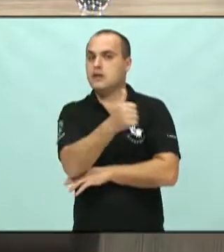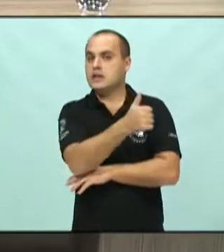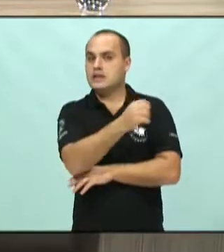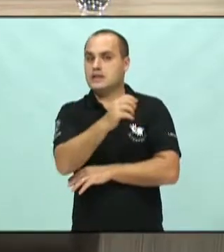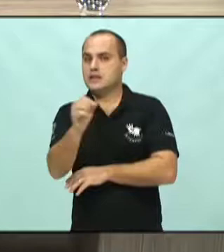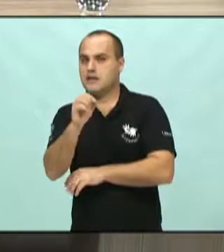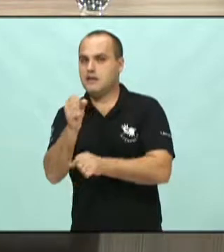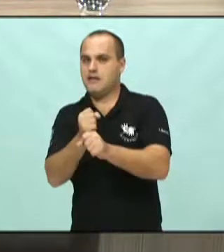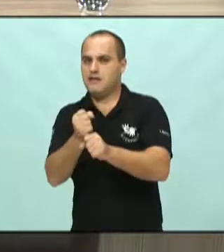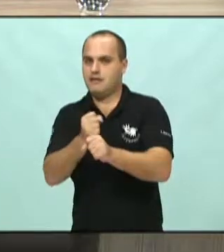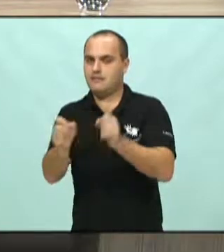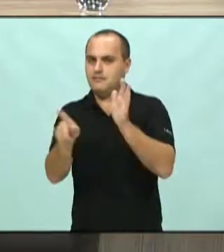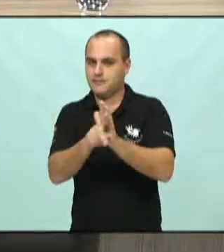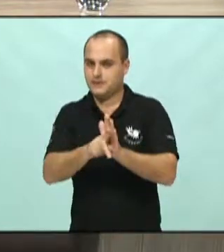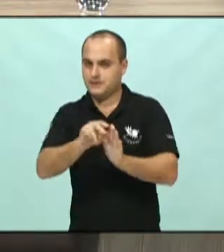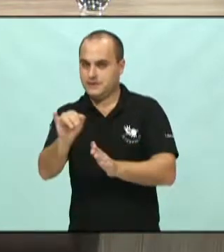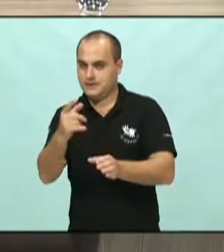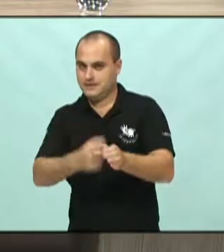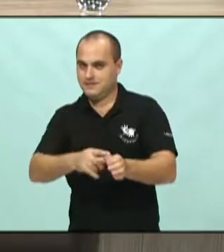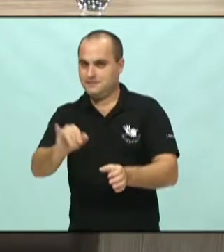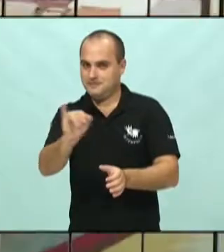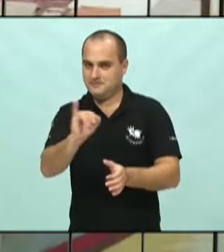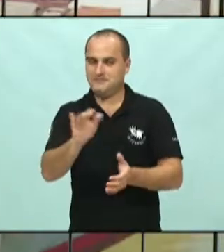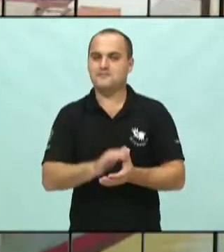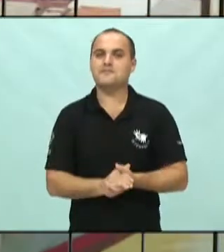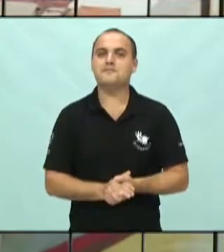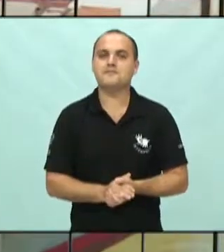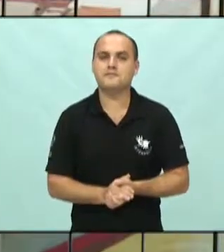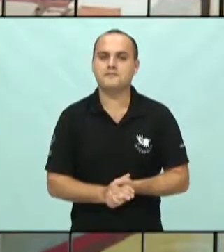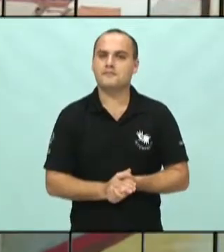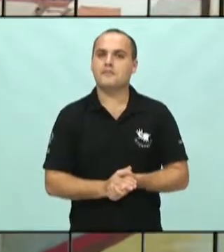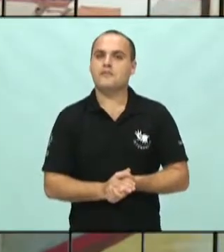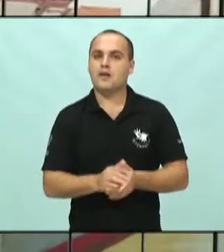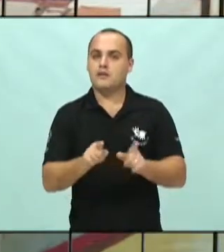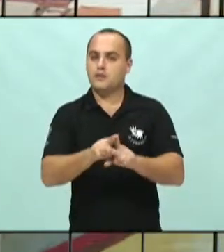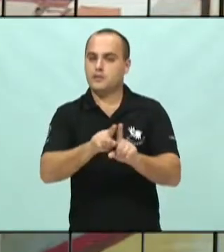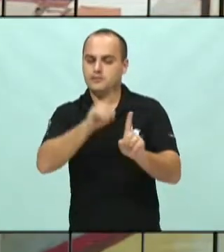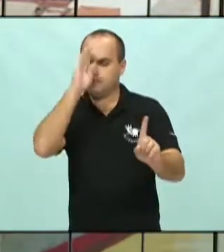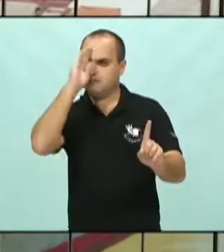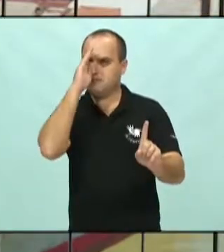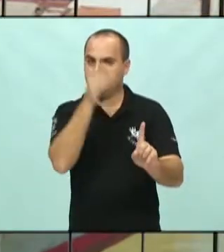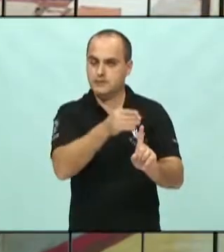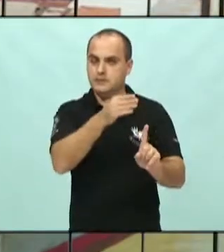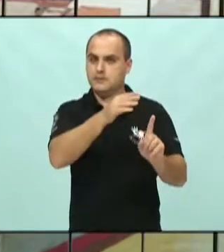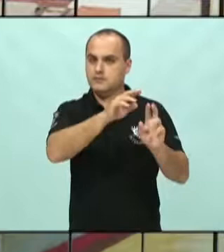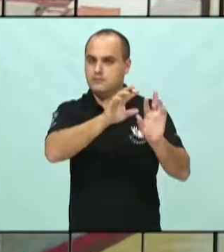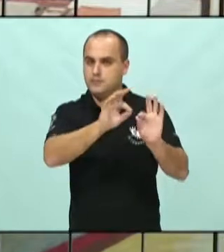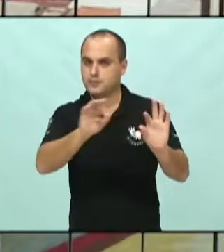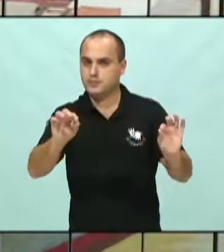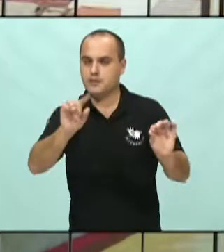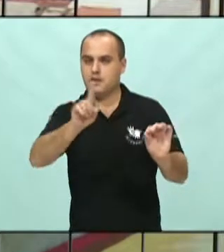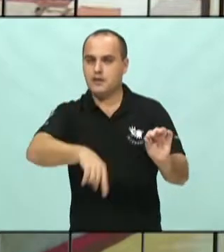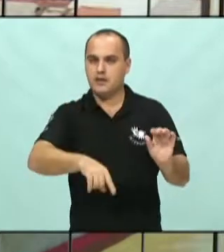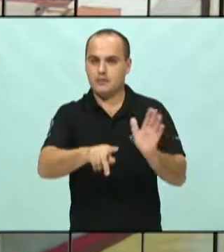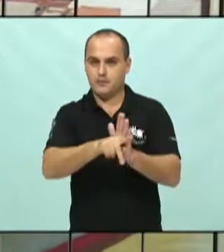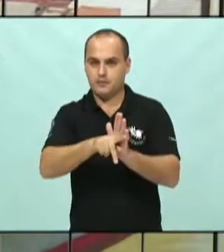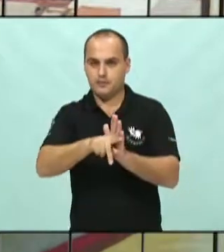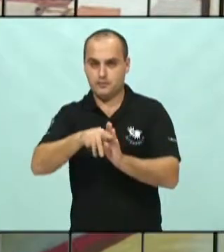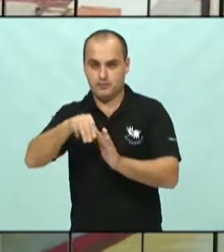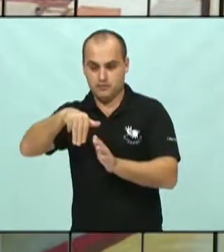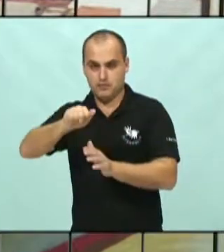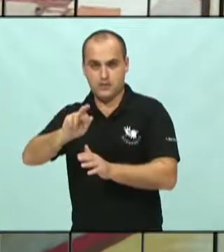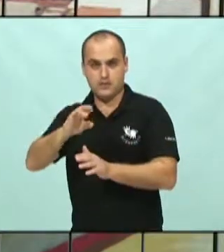que ele entendia que era o centenário da cidade, né? E o principal evento dessa programação foi uma regata entre Marcílio e Barroso,